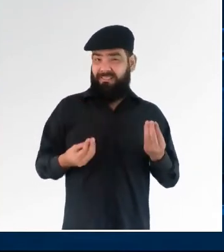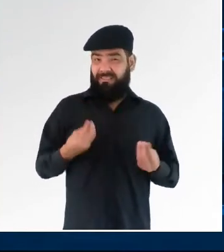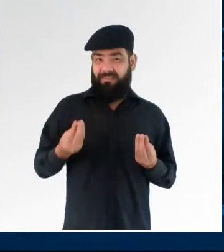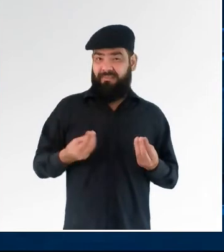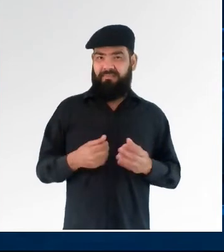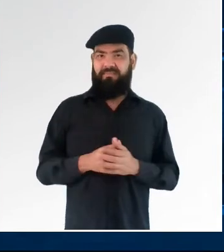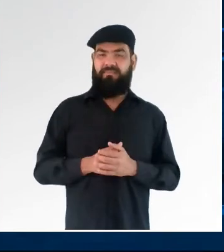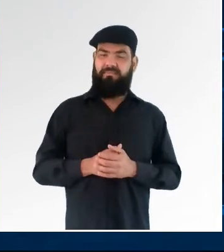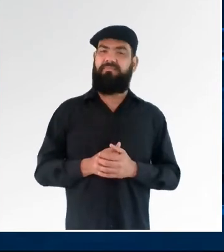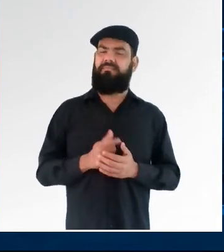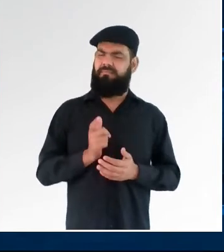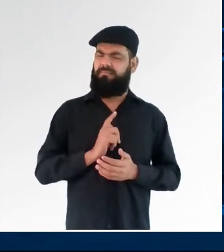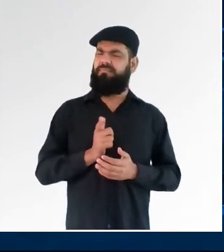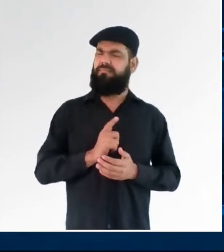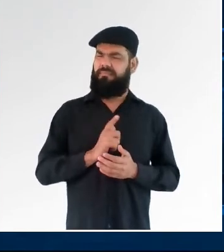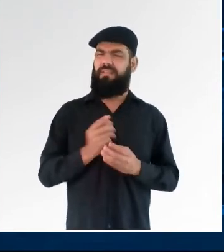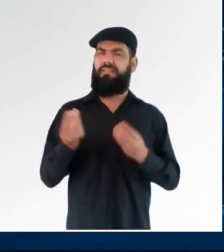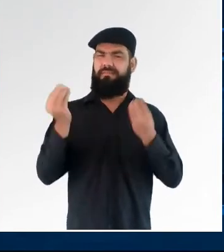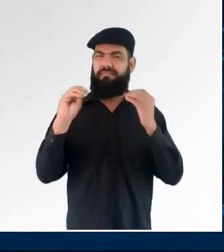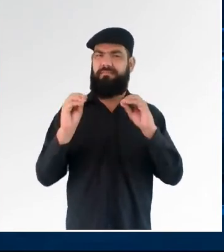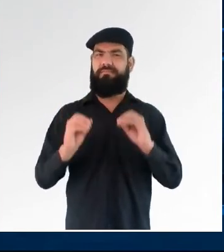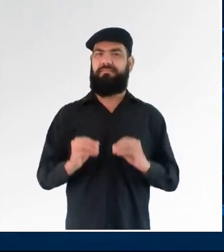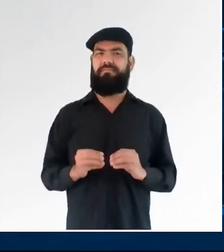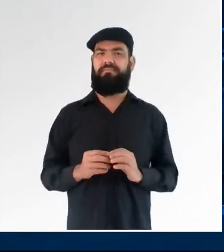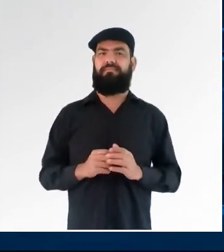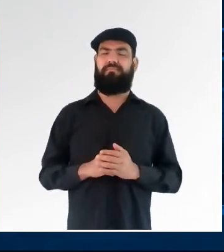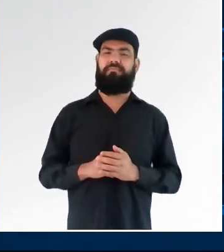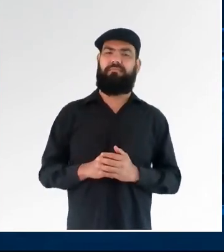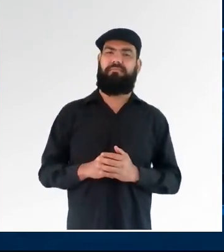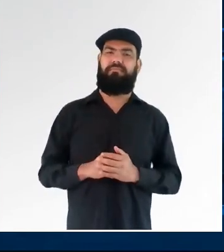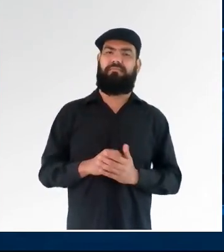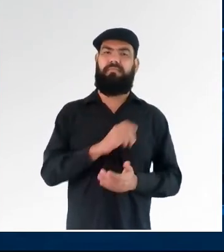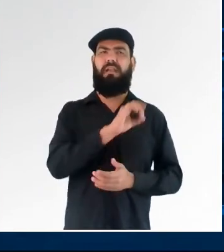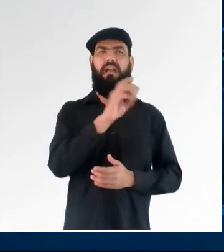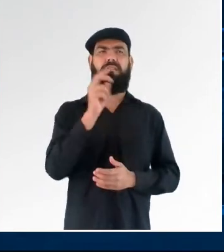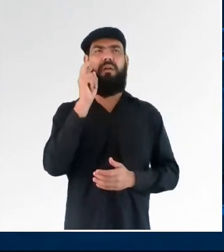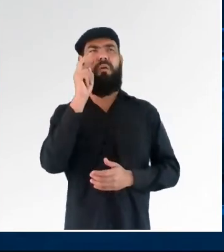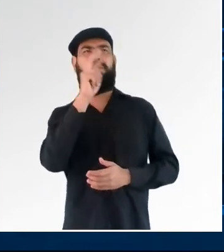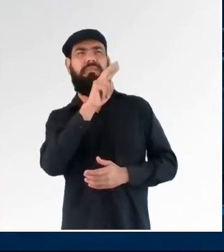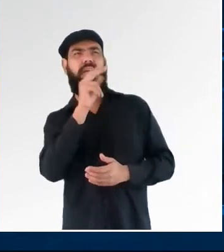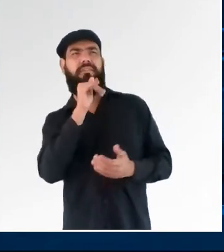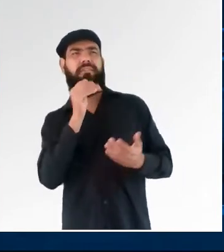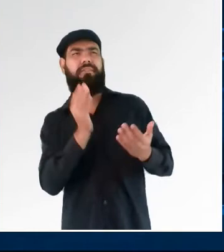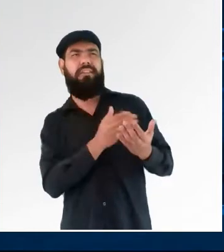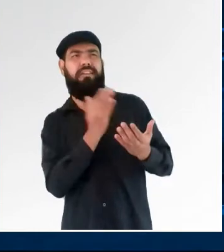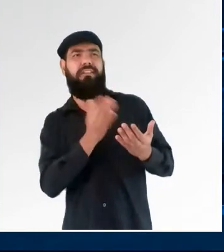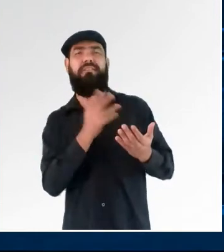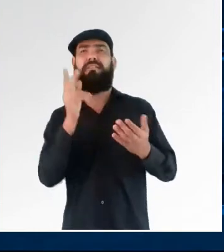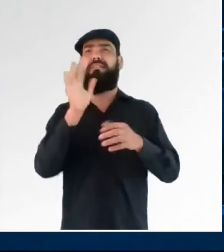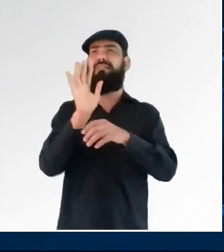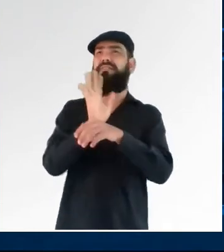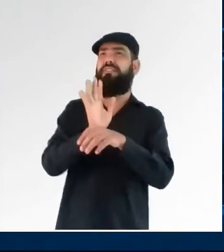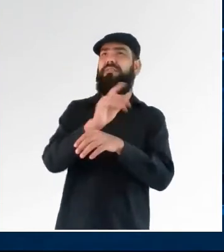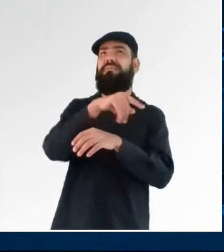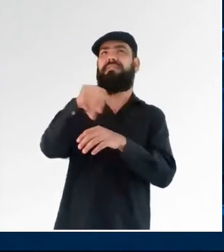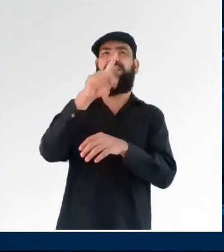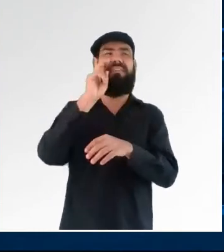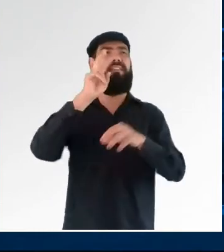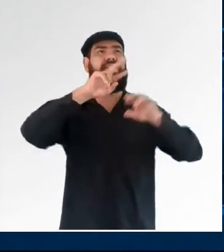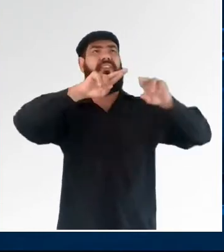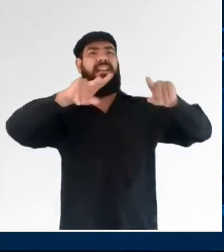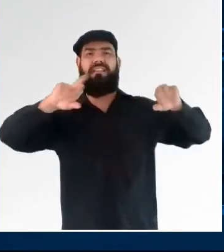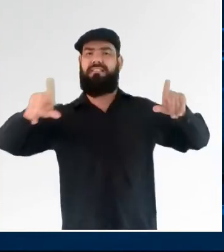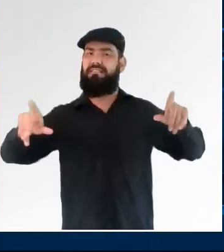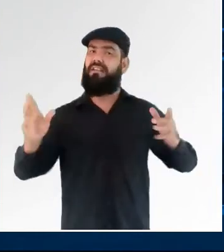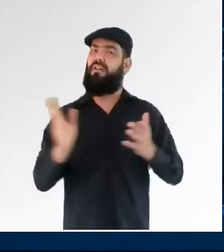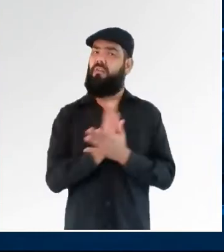essas intenções do autor. Porque cada um que observa um livro, um filme, você vê de forma diferente. Né? Para algumas pessoas pode